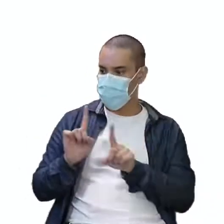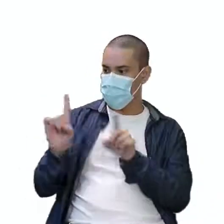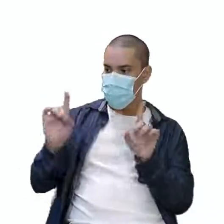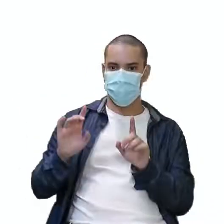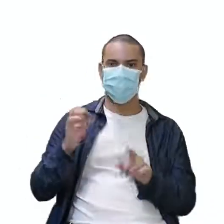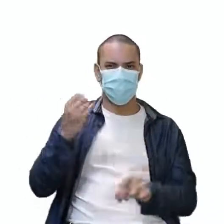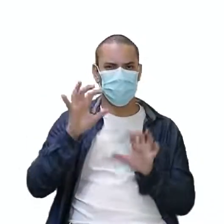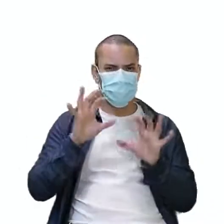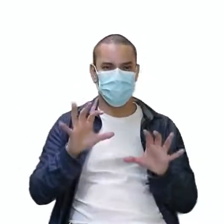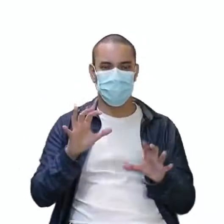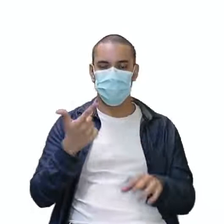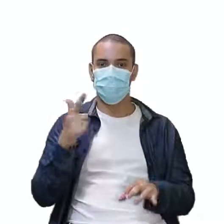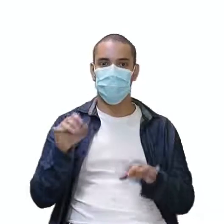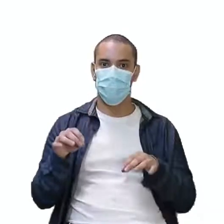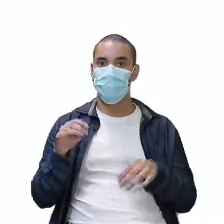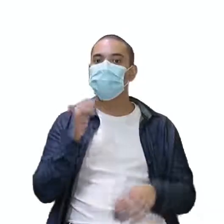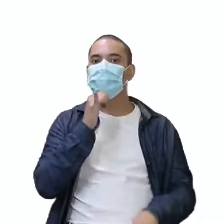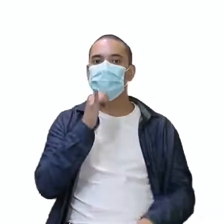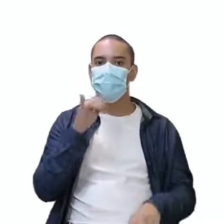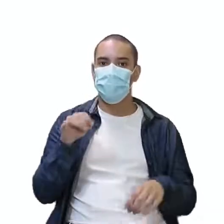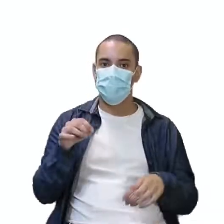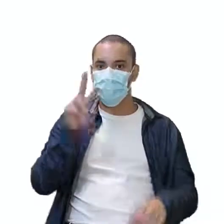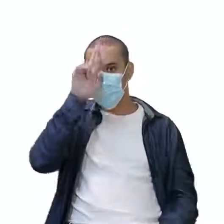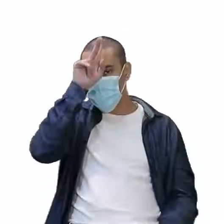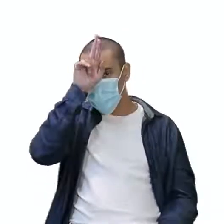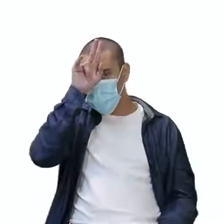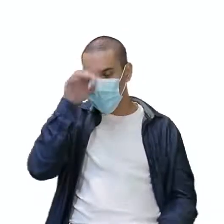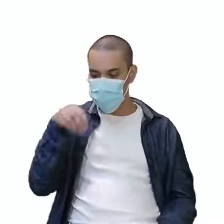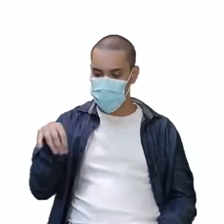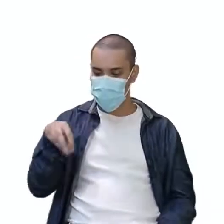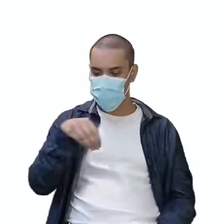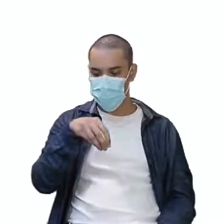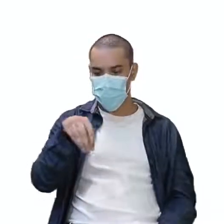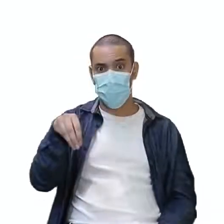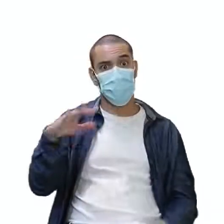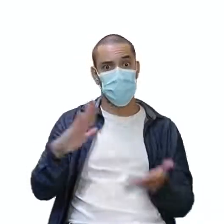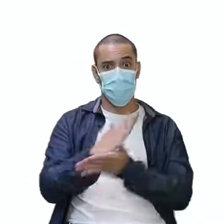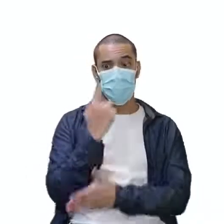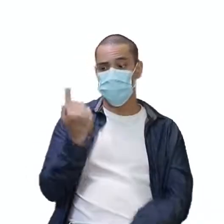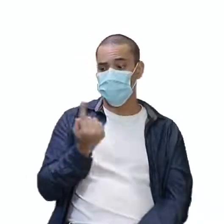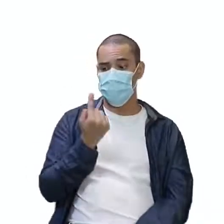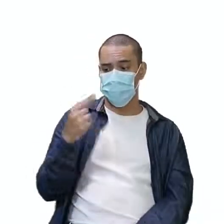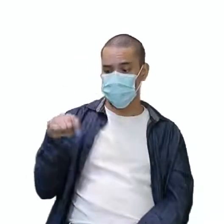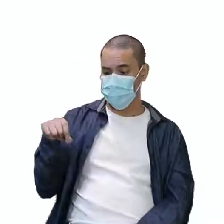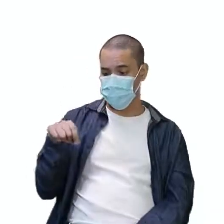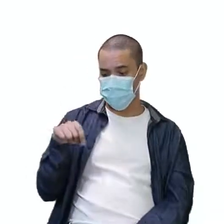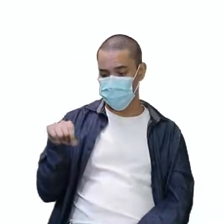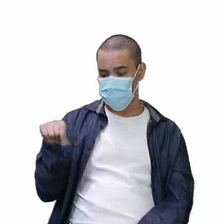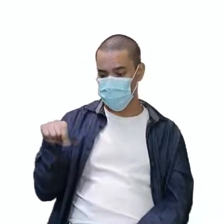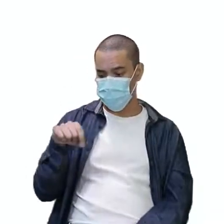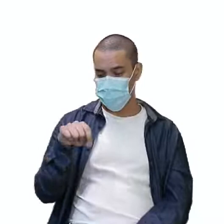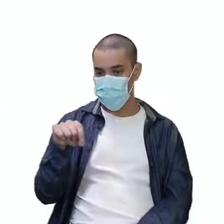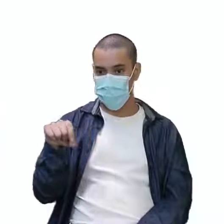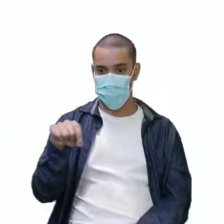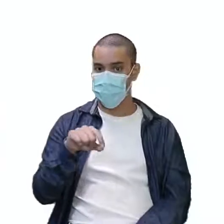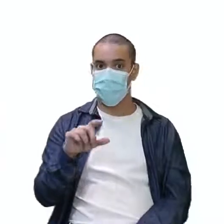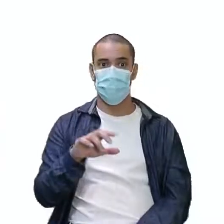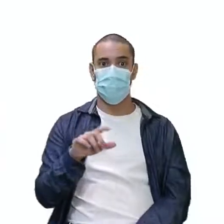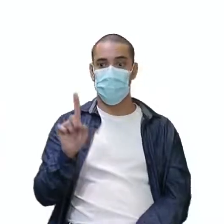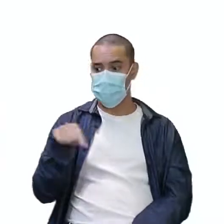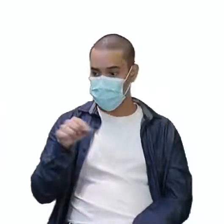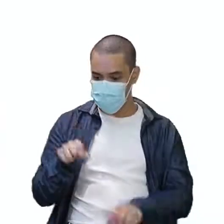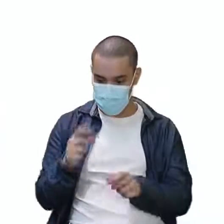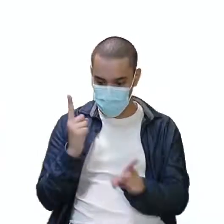fosse assim, não via tantas formiguinhas passeando, né? Tem umas que estão passeando sozinhas, elas são aquelas que vão procurar alimento e elas se distribuem quando